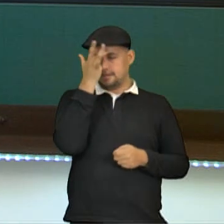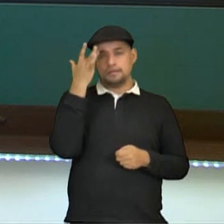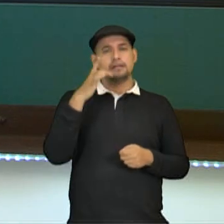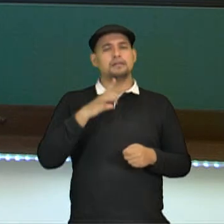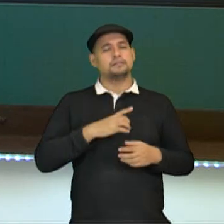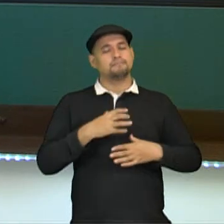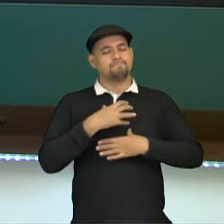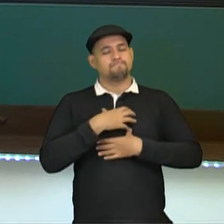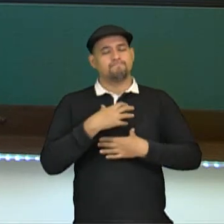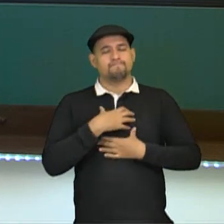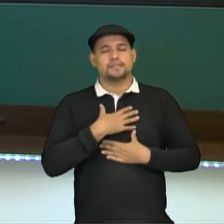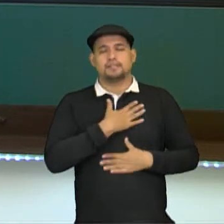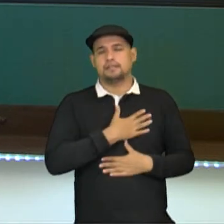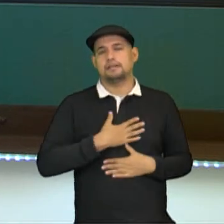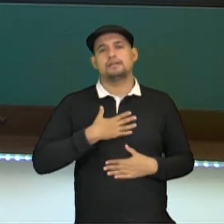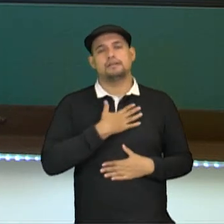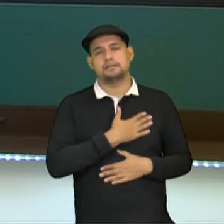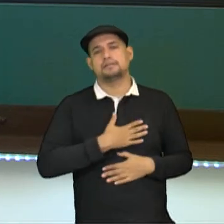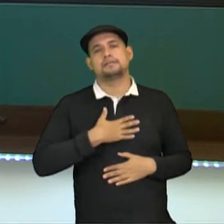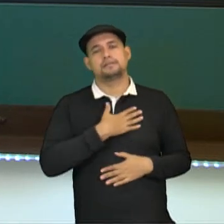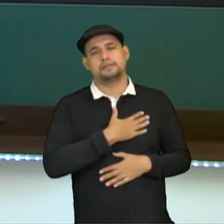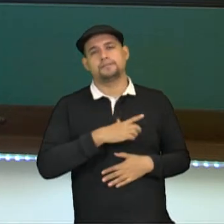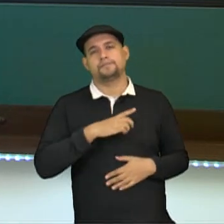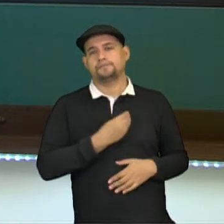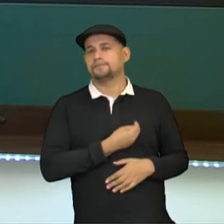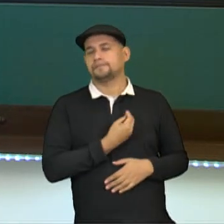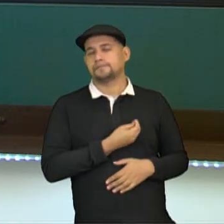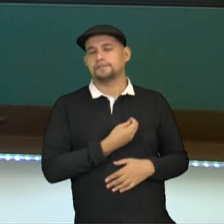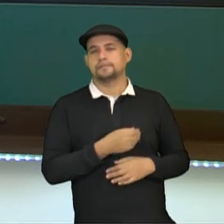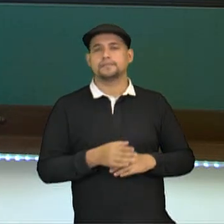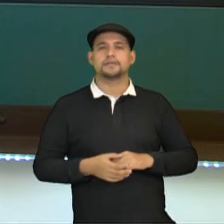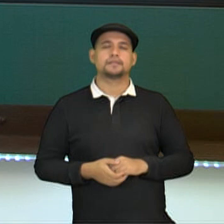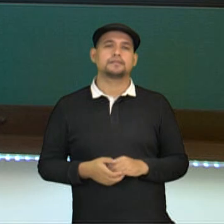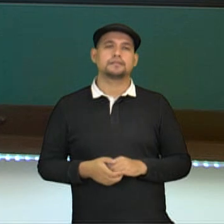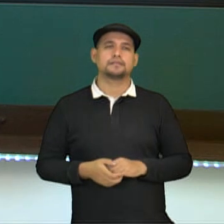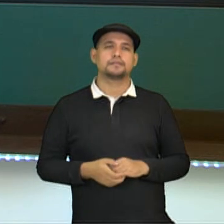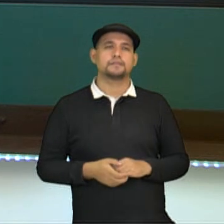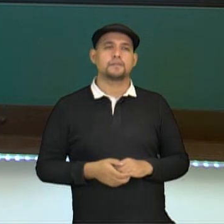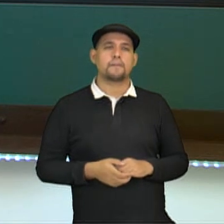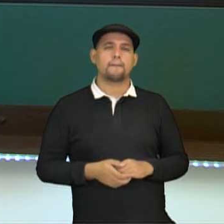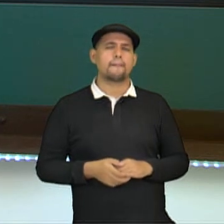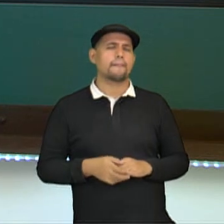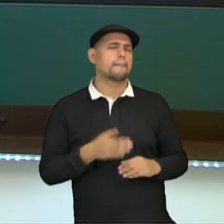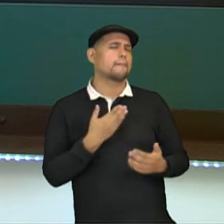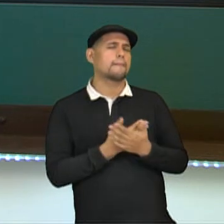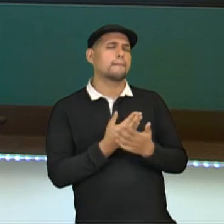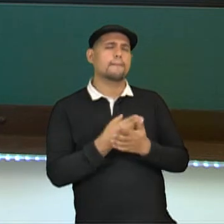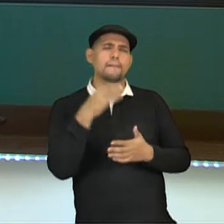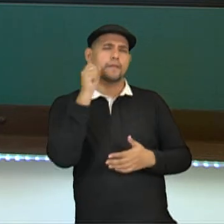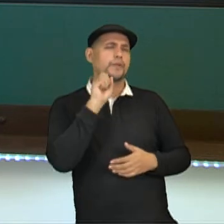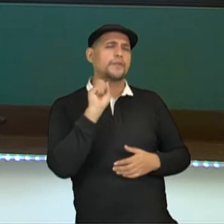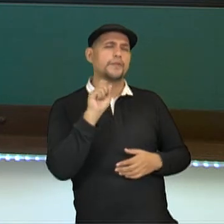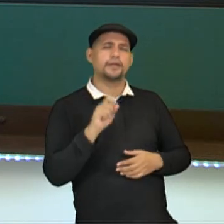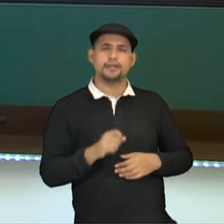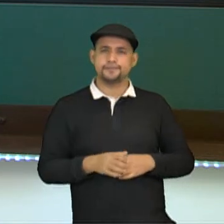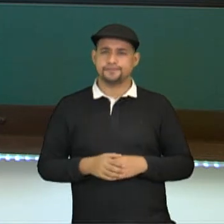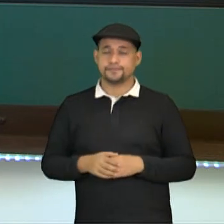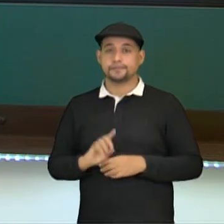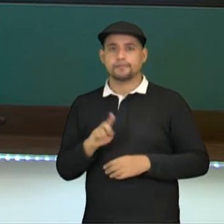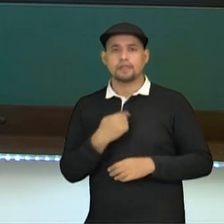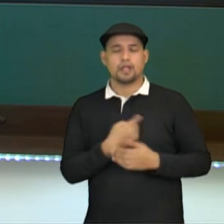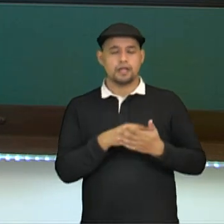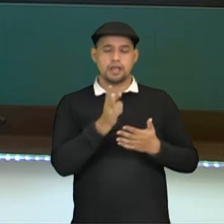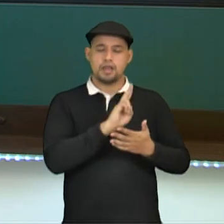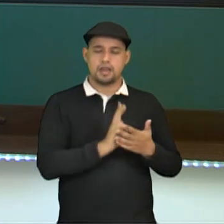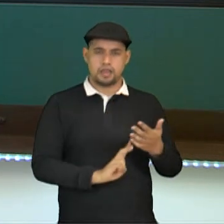talvez se sentir mais confortável diante da existência humana, né? Então, o que nós estudamos nessa aula, né? Nós lemos